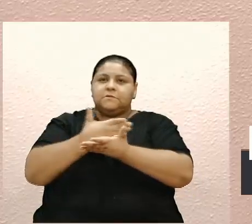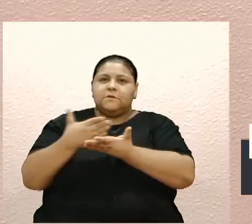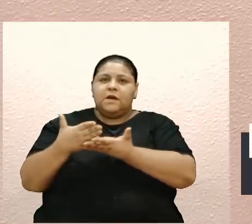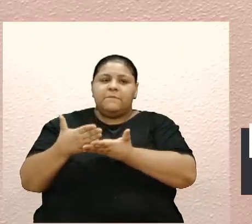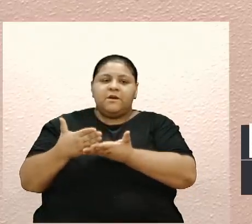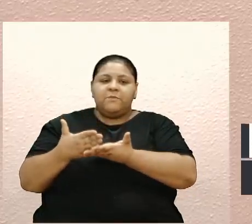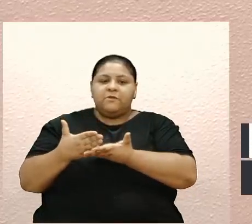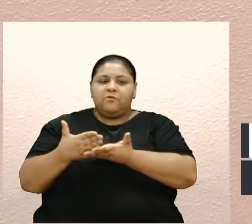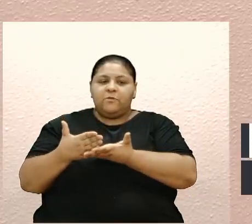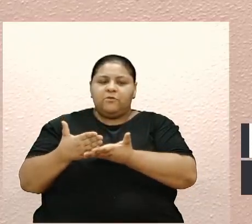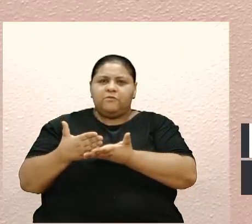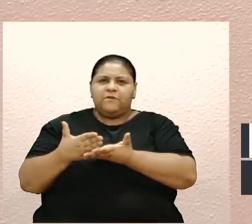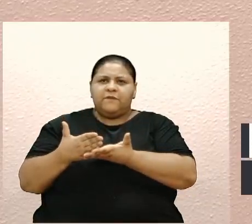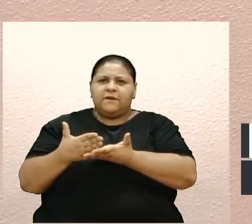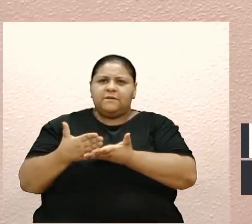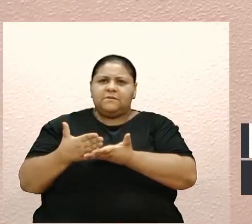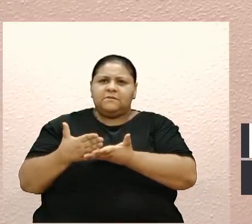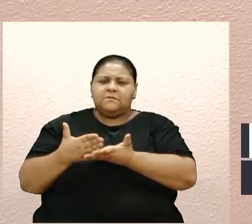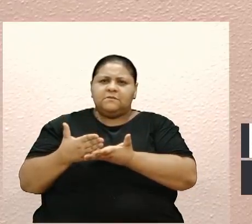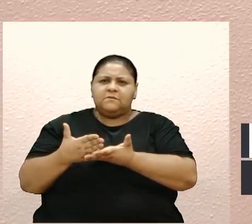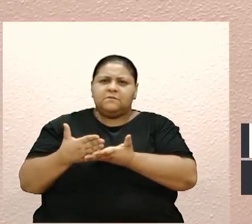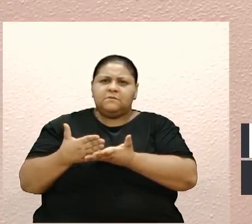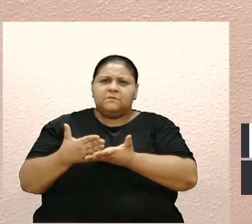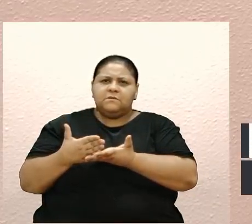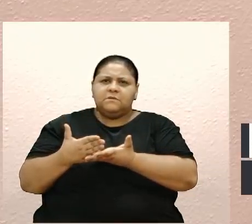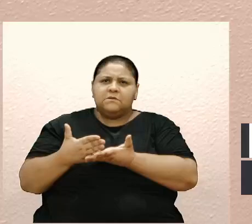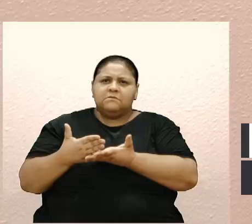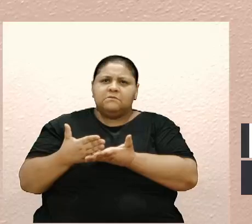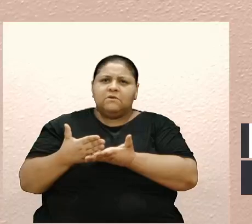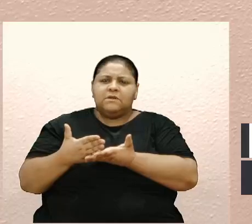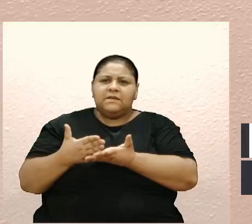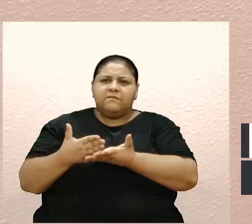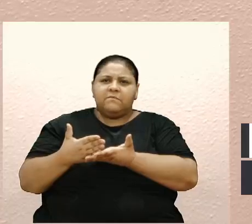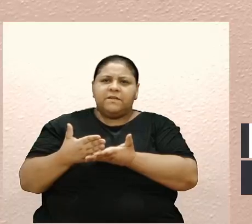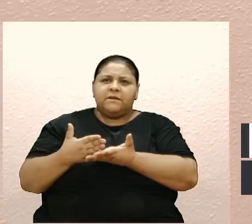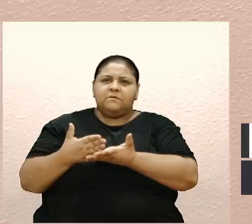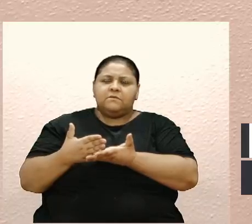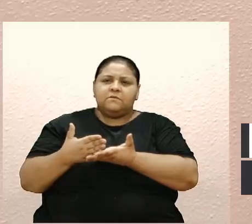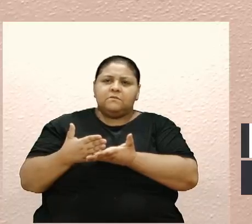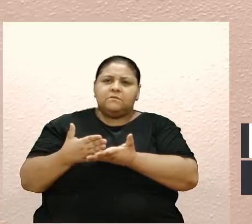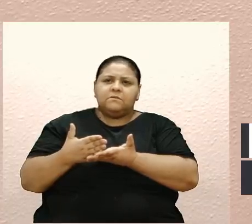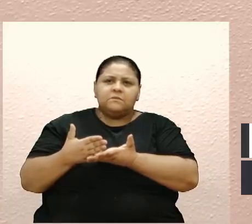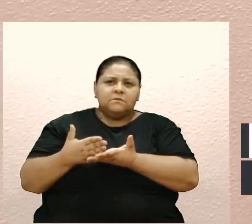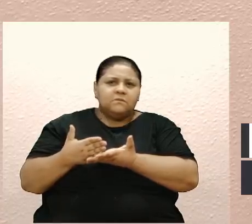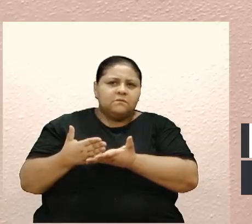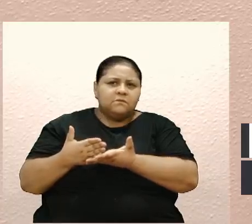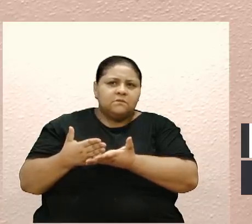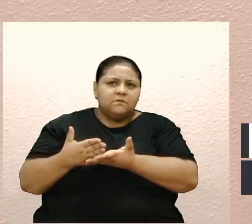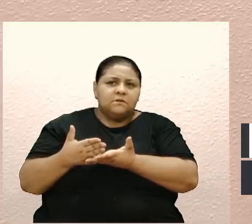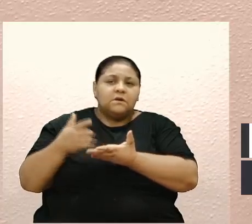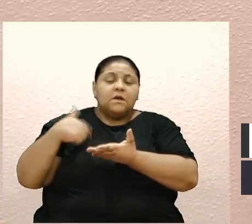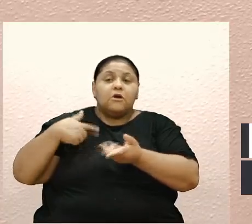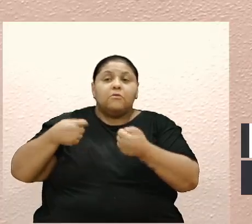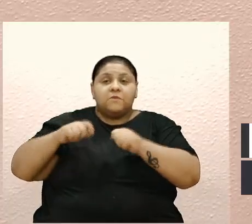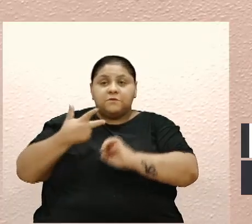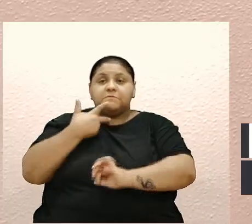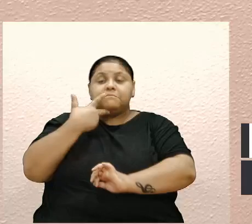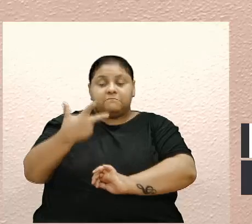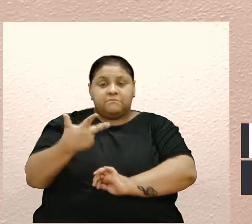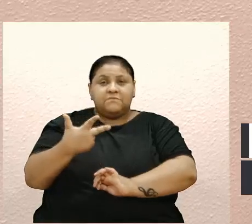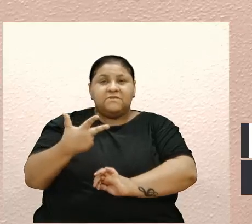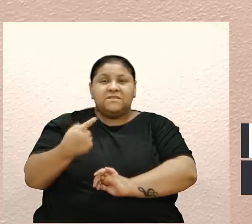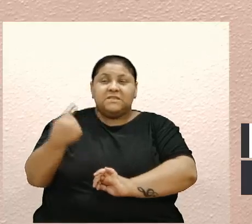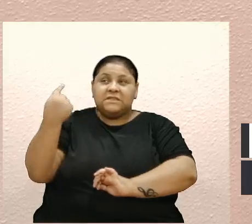proposição dessa homenagem, dessa sessão, enfim, em relação a esse bloco. Eu não tinha como deixar de falar, já que